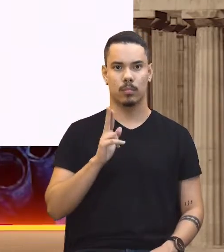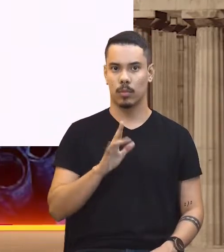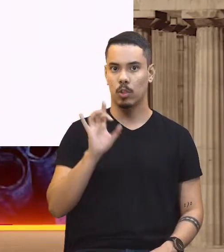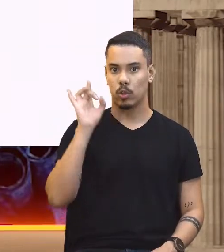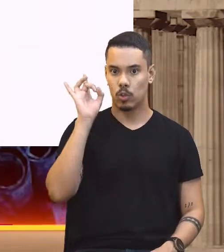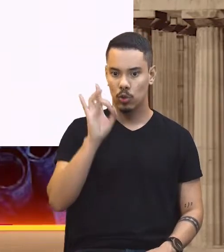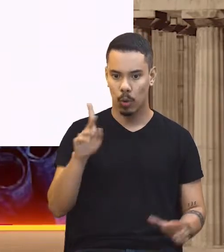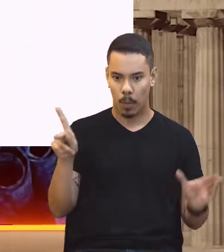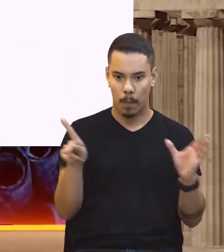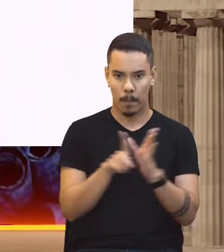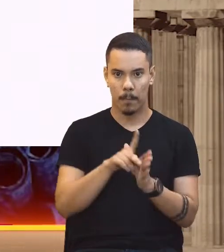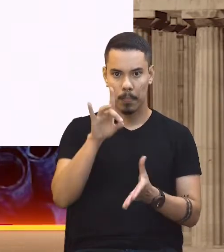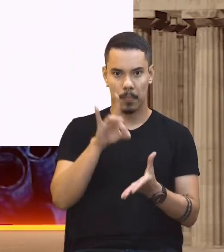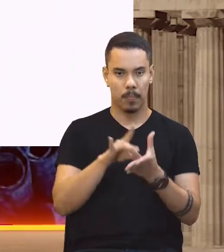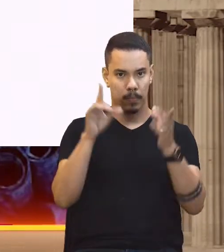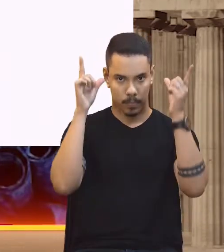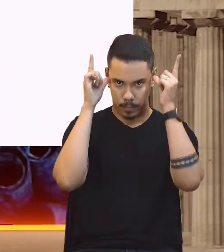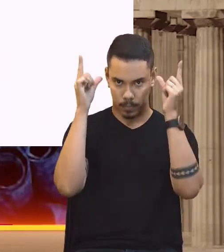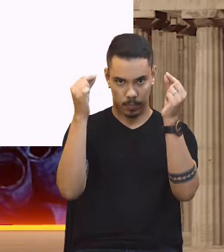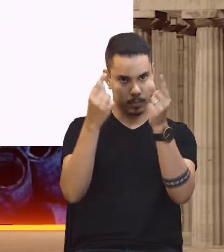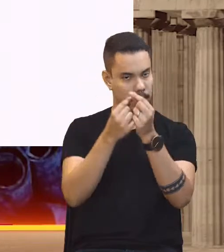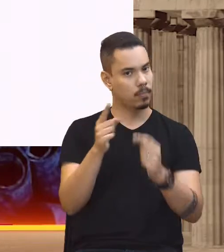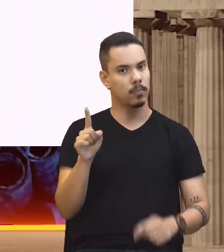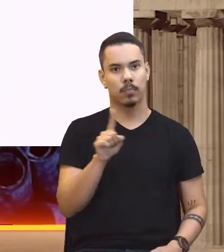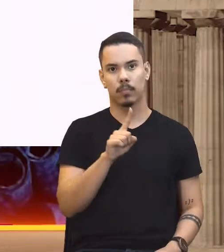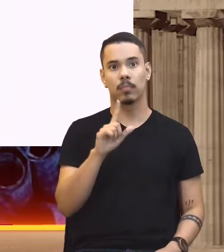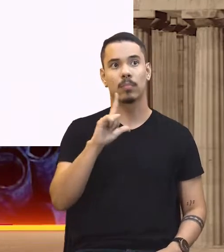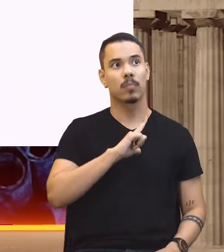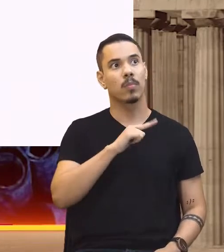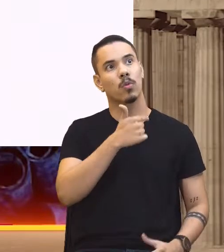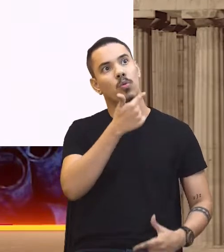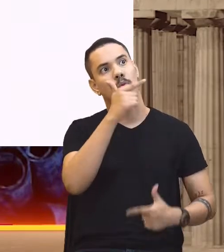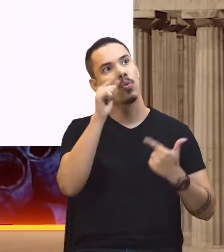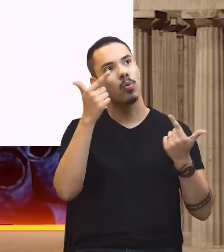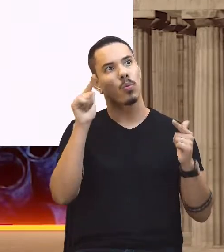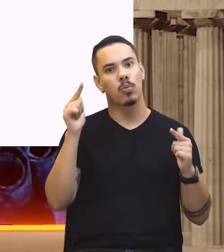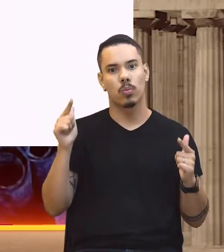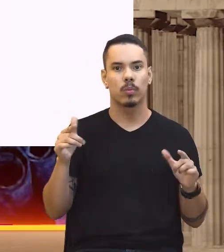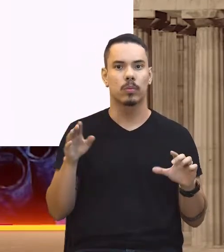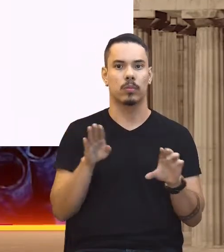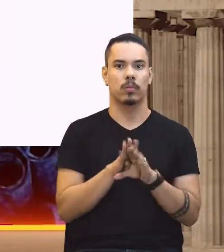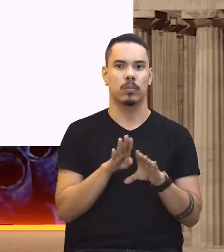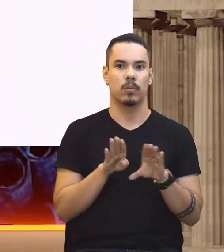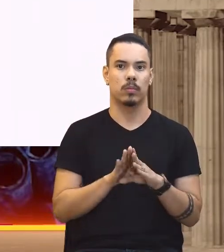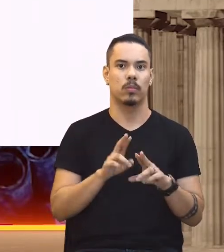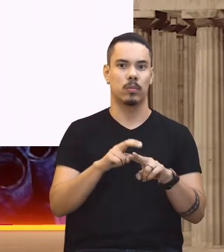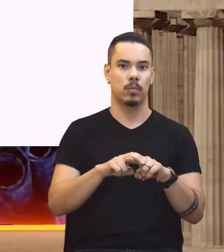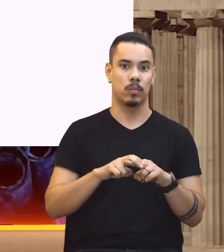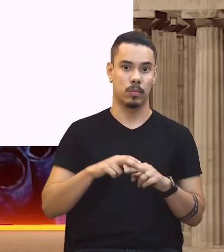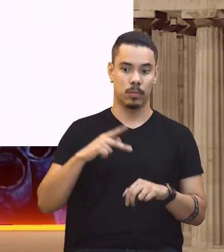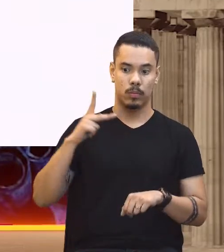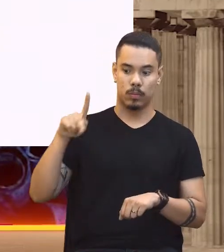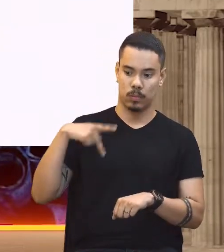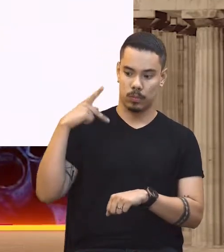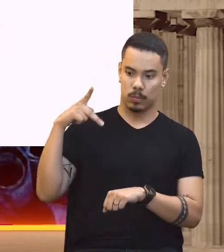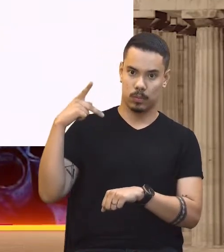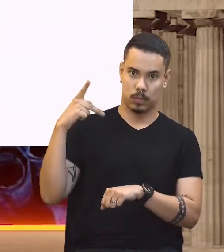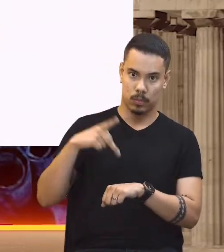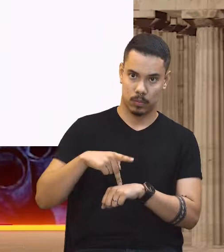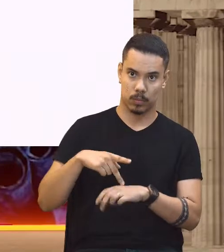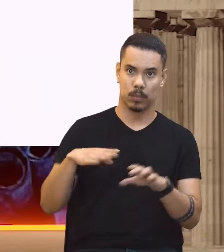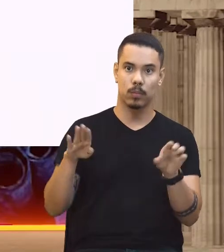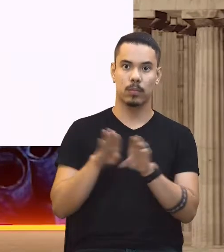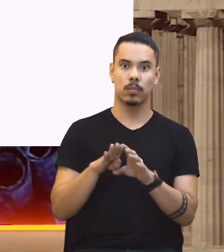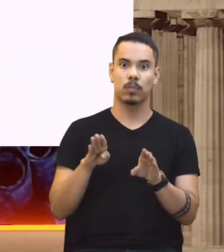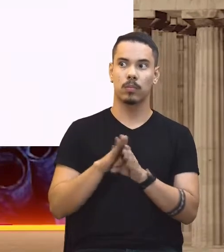gregos. Começam a haver habitantes de outras nacionalidades também, de outros países, de outras regiões,